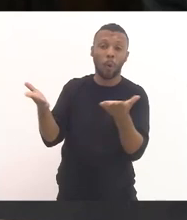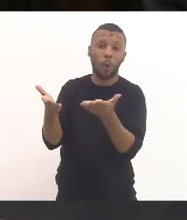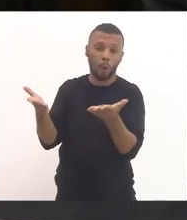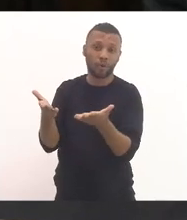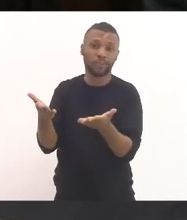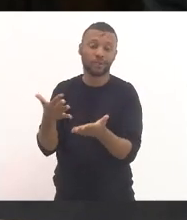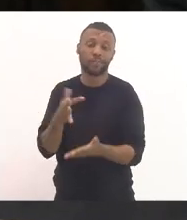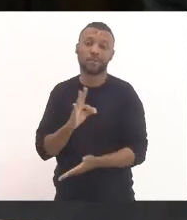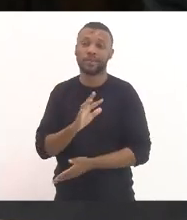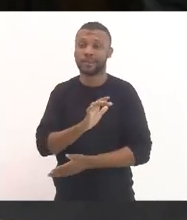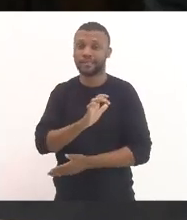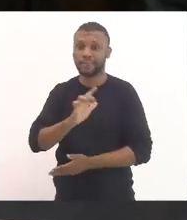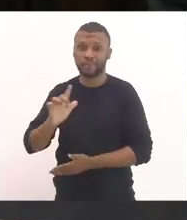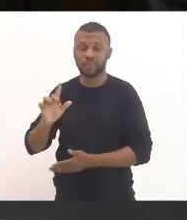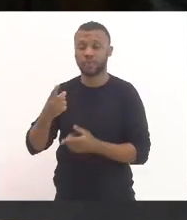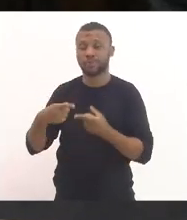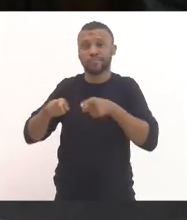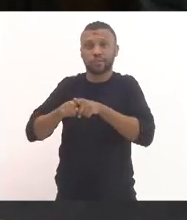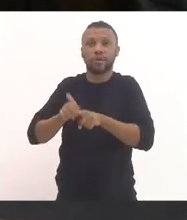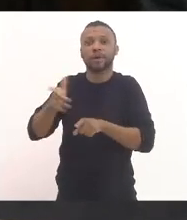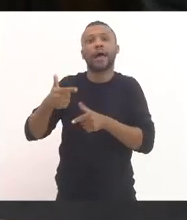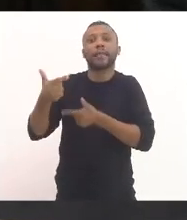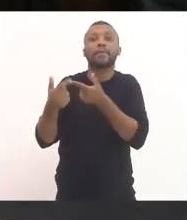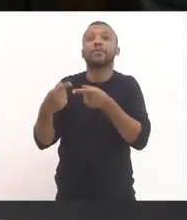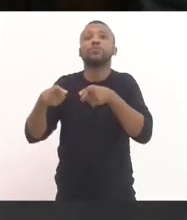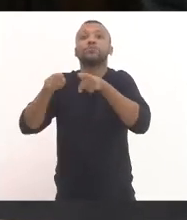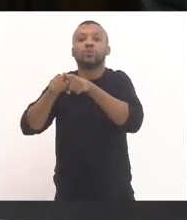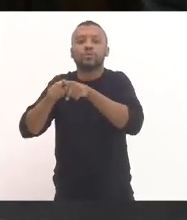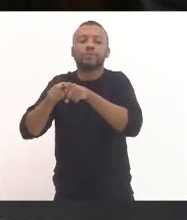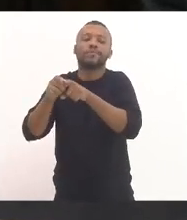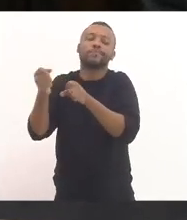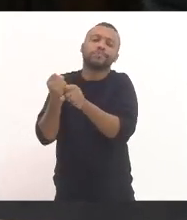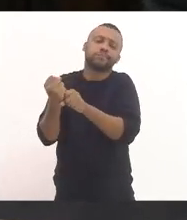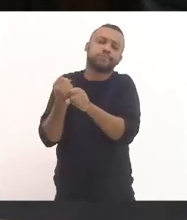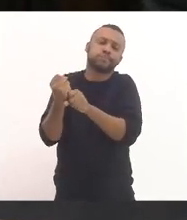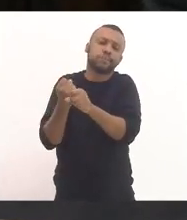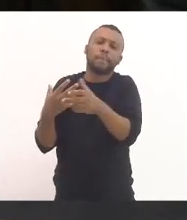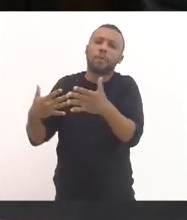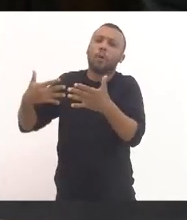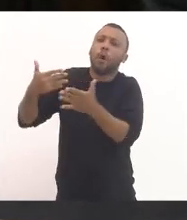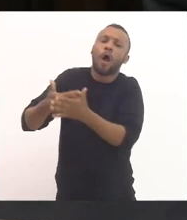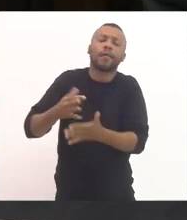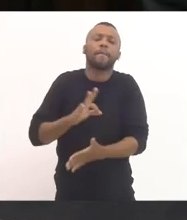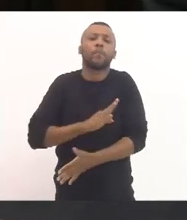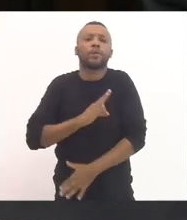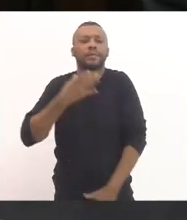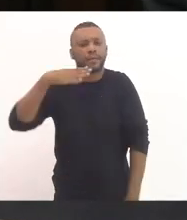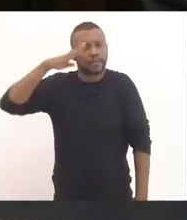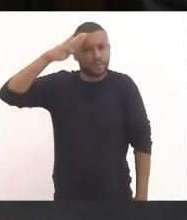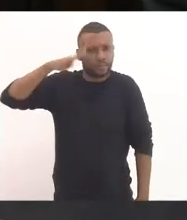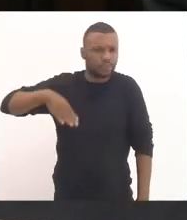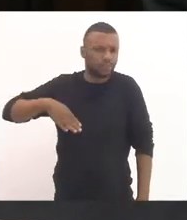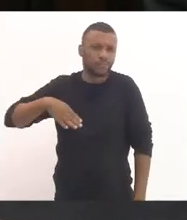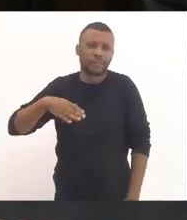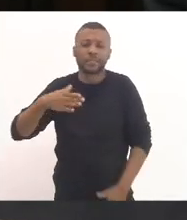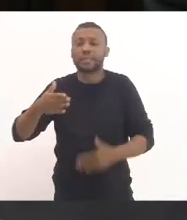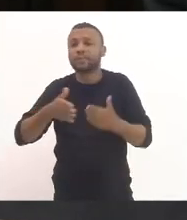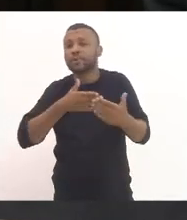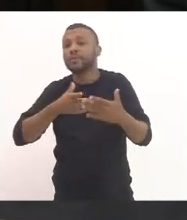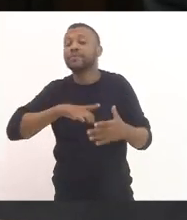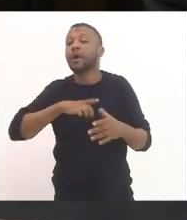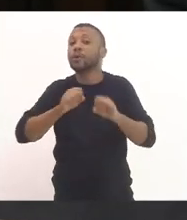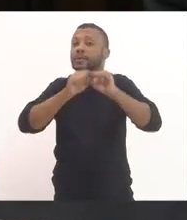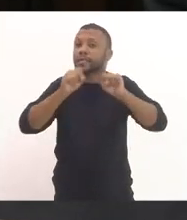Nossa co-irmã né eu já tô e de forma conjunta em meus trinta e tantos anos Independente de ter o sistema de metas ainda